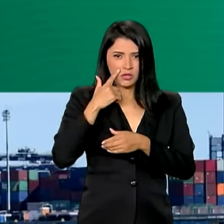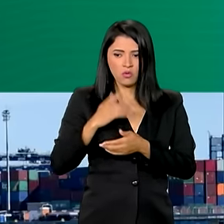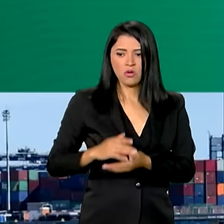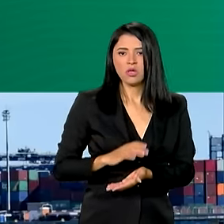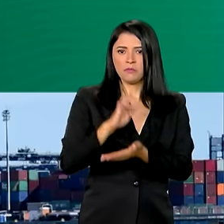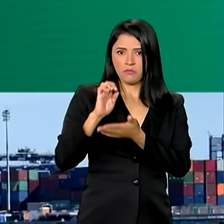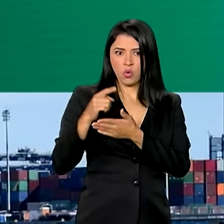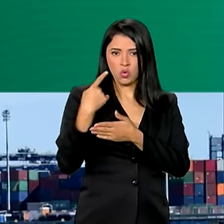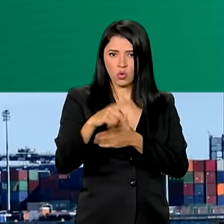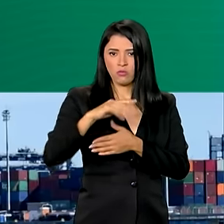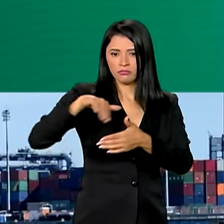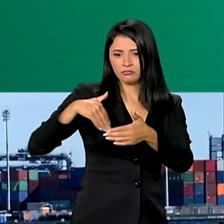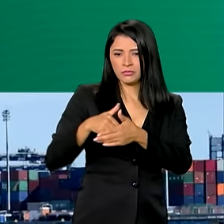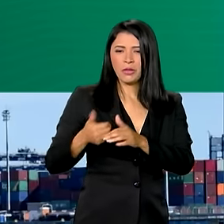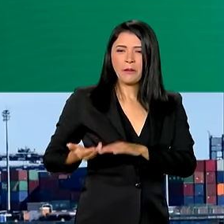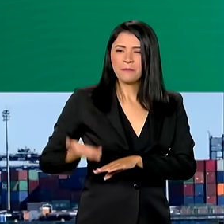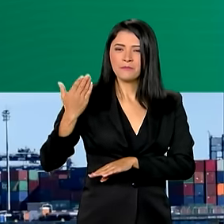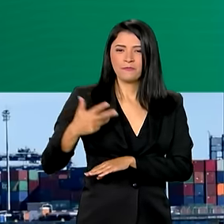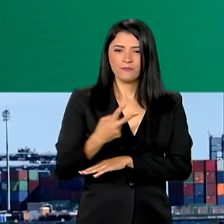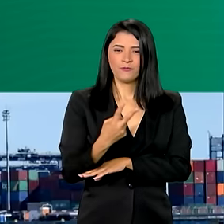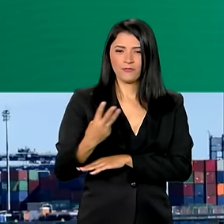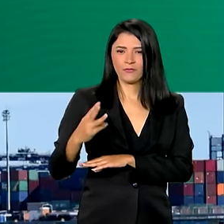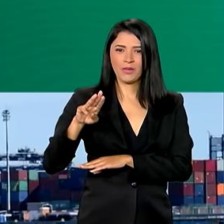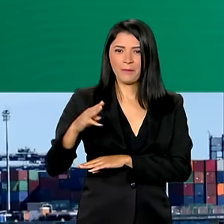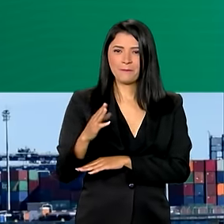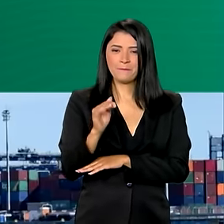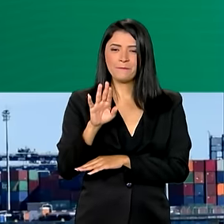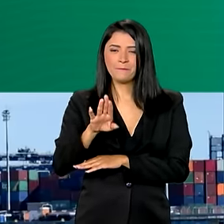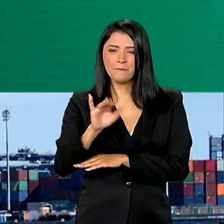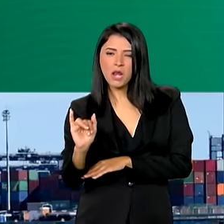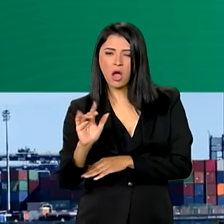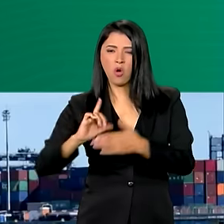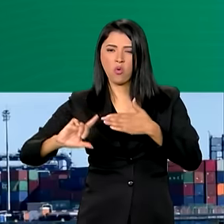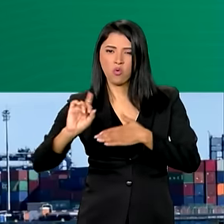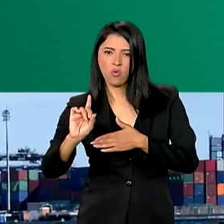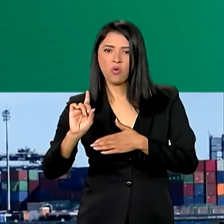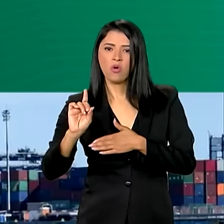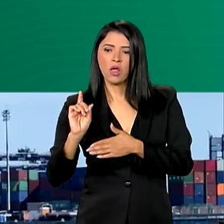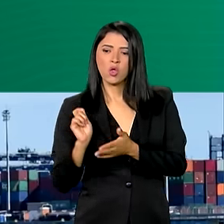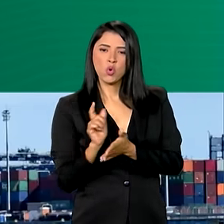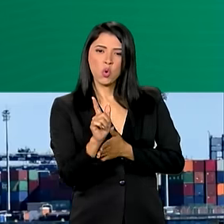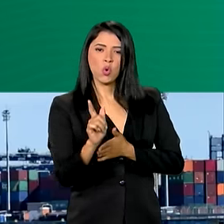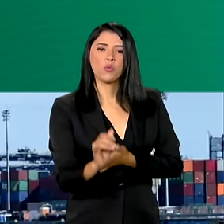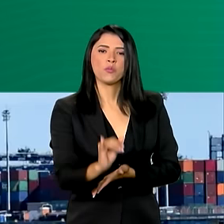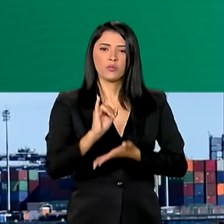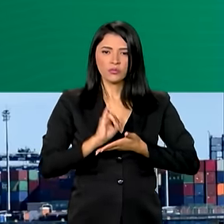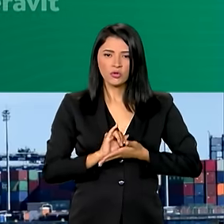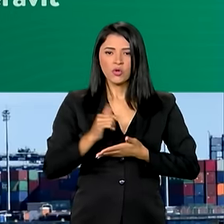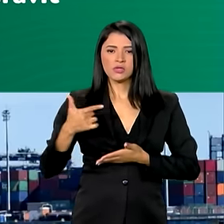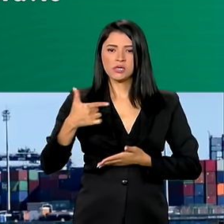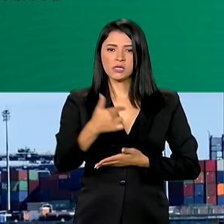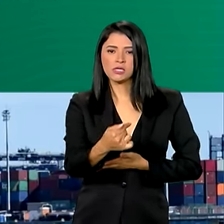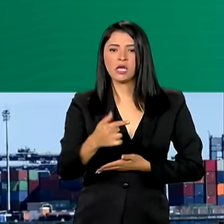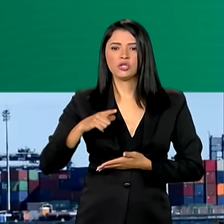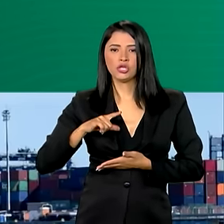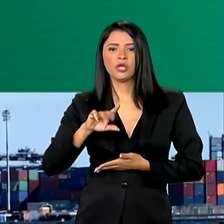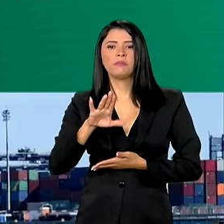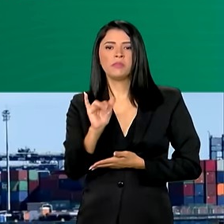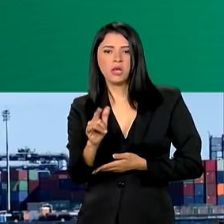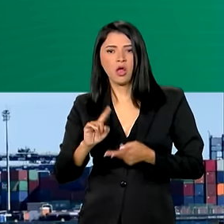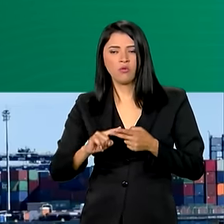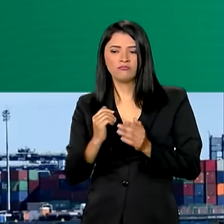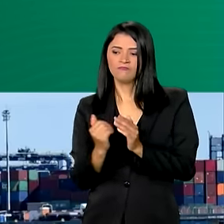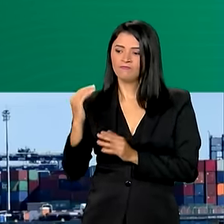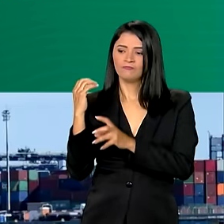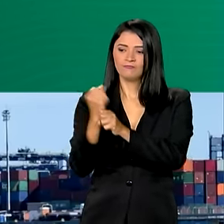o bloco no ano passado mais de 23 bilhões de dólares e importou 17 bilhões, superávit superior